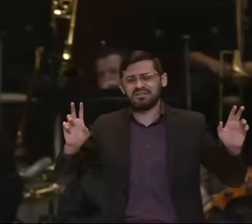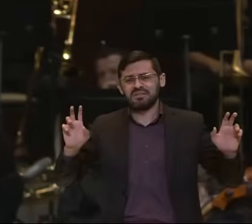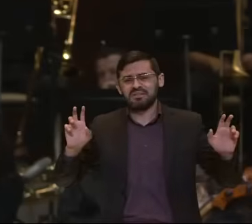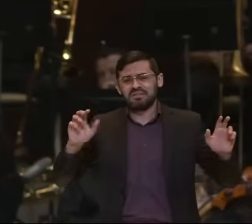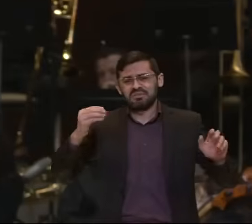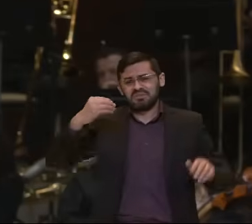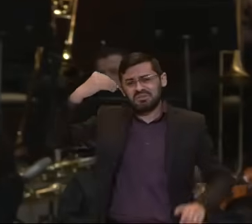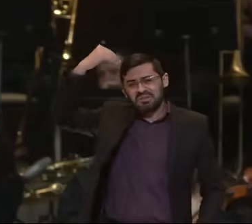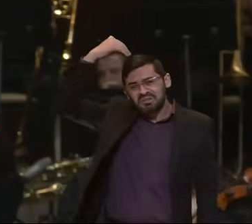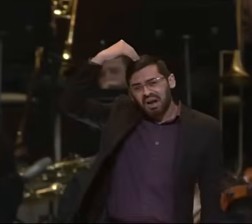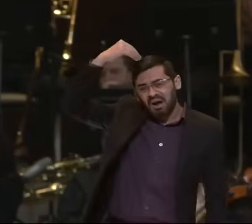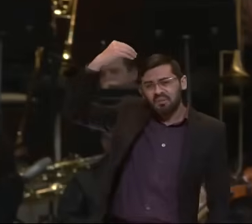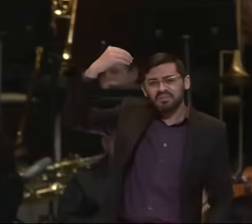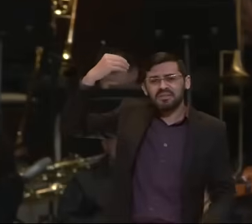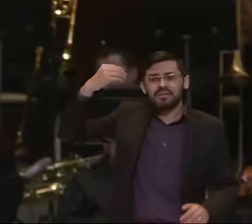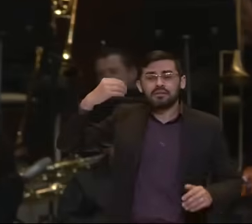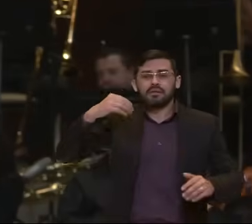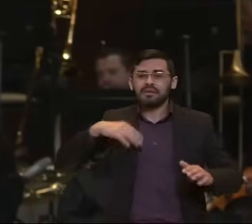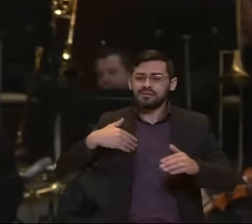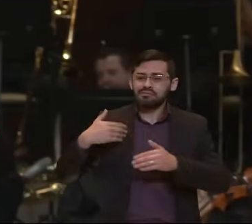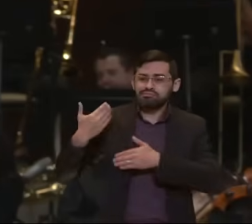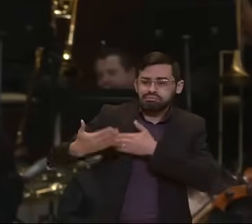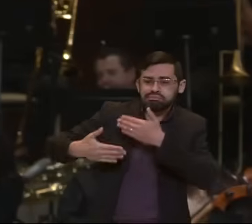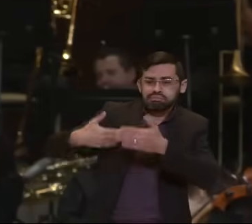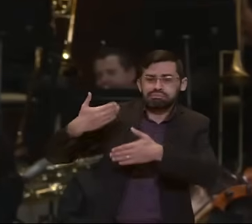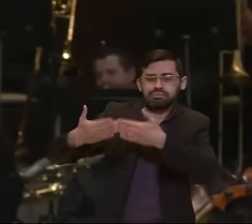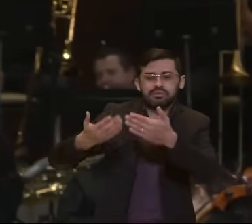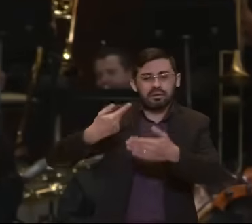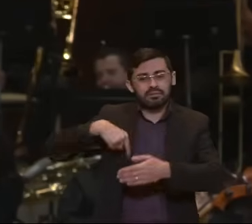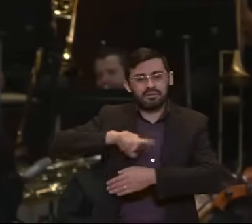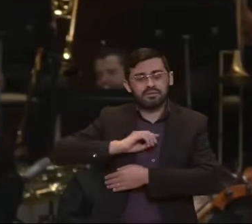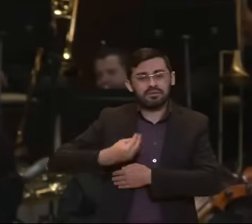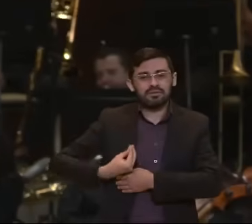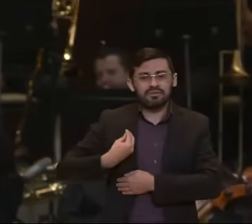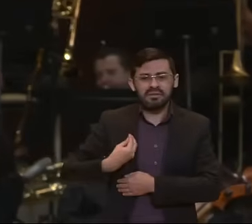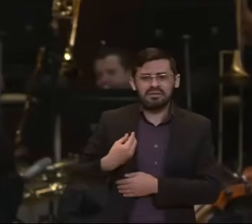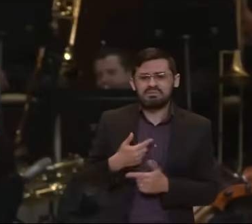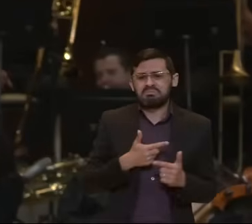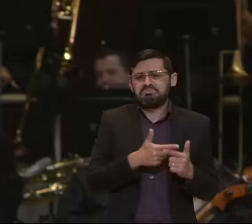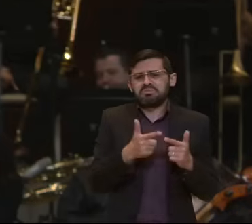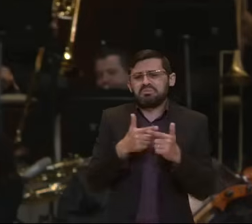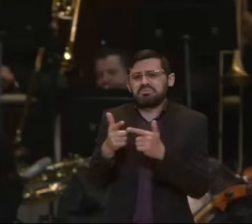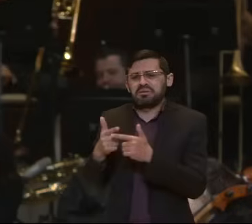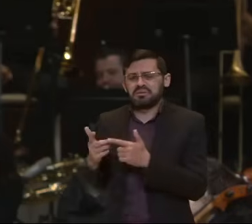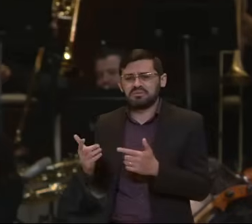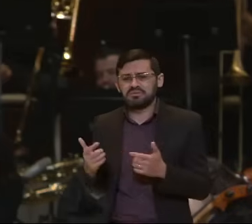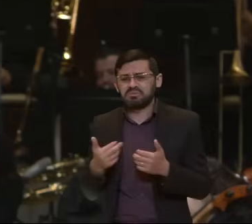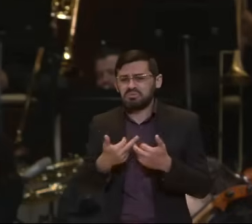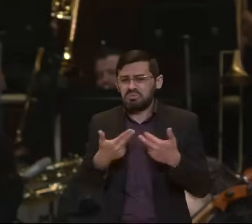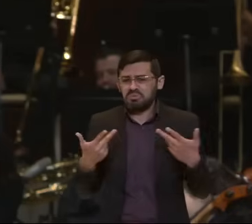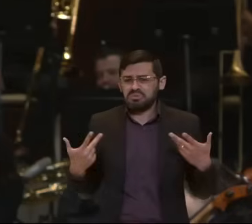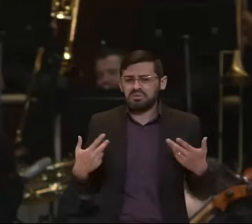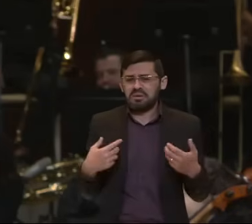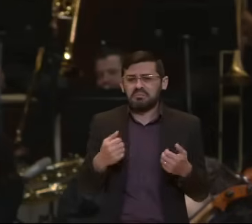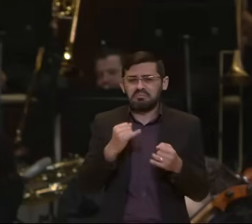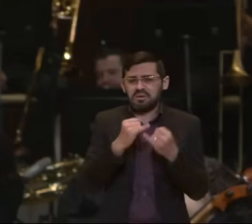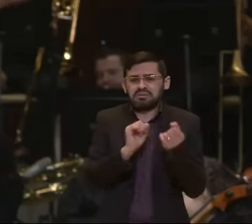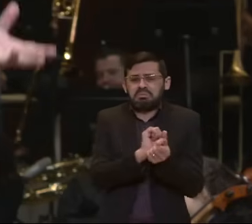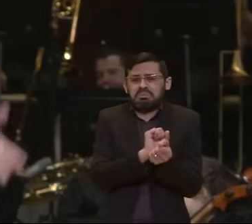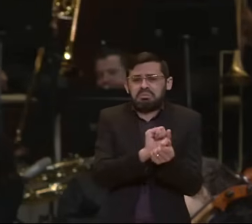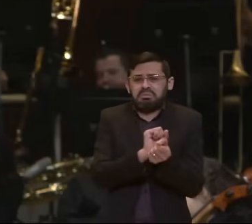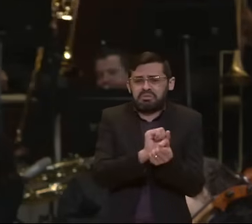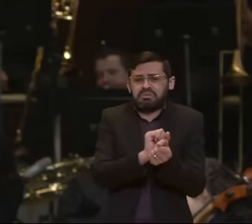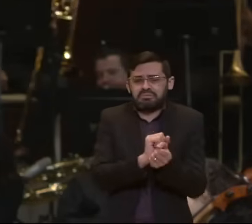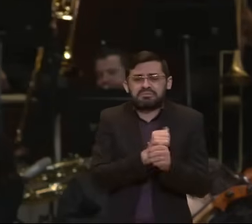situações que às vezes tendem a se repetir na nossa vida, problemas com aprisionamentos em termos